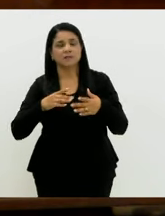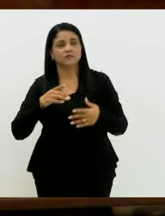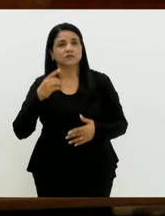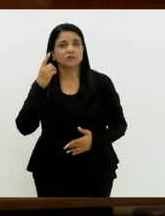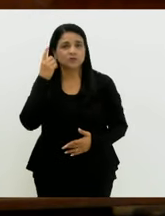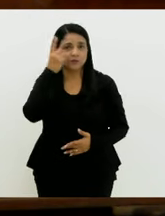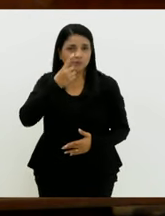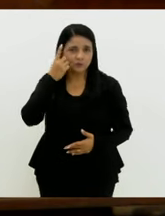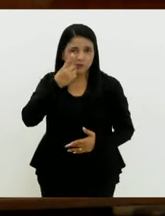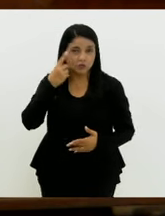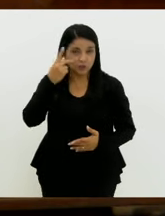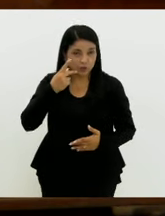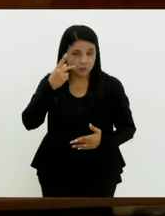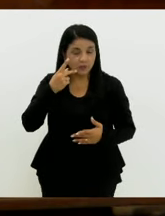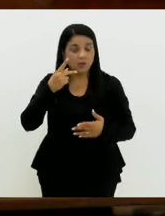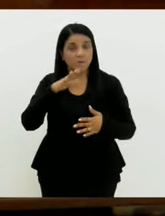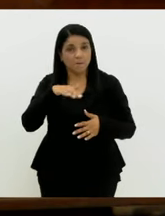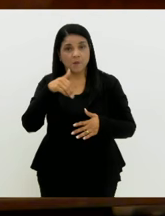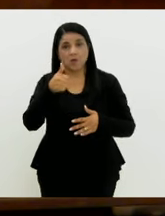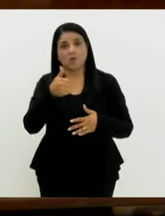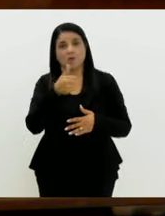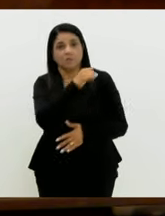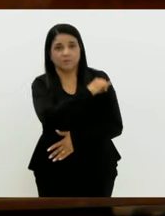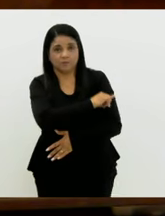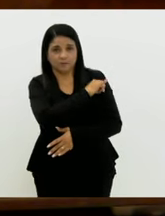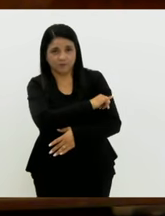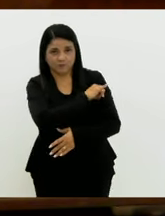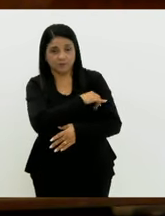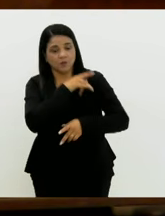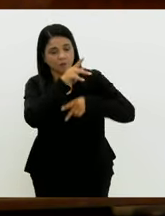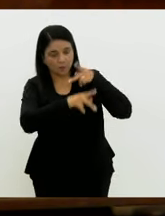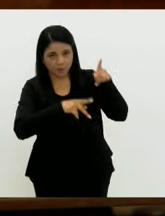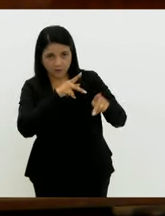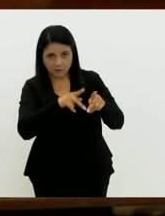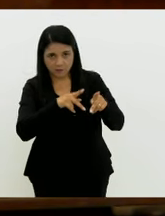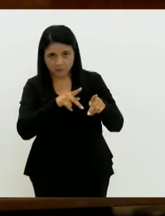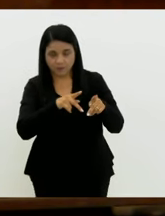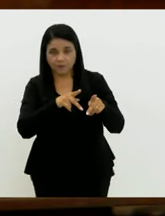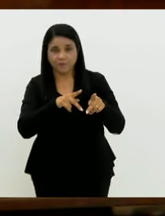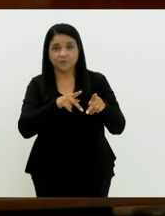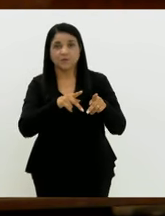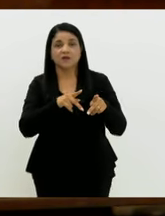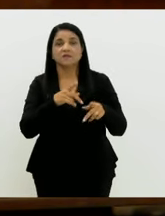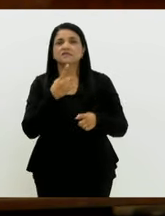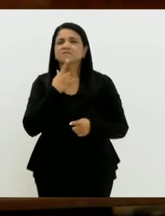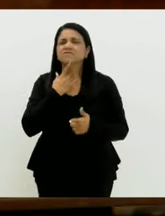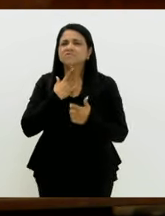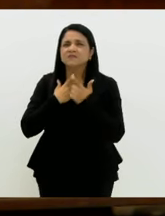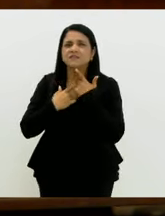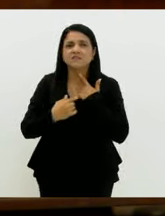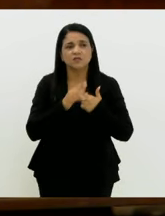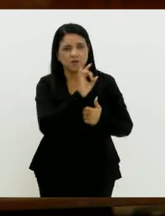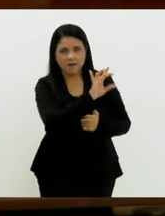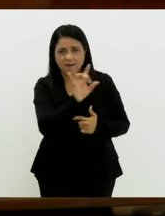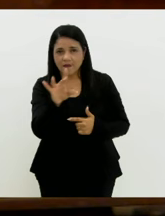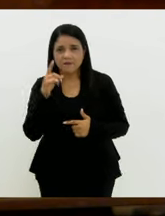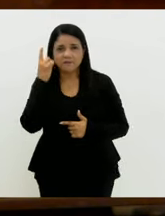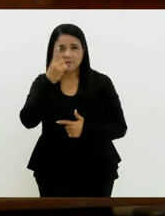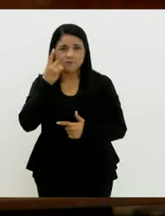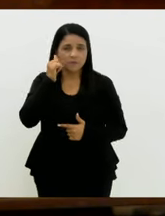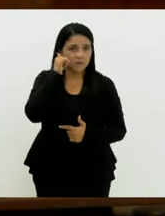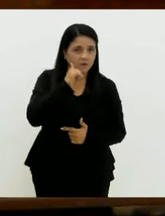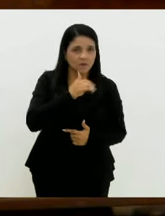para o Rio de Janeiro e para os fluminenses. Assim, desejo a cada um dos deputados e deputadas dessa